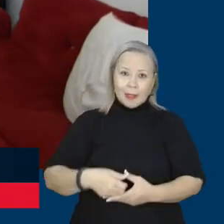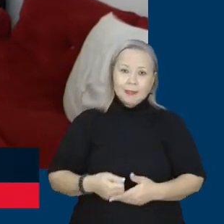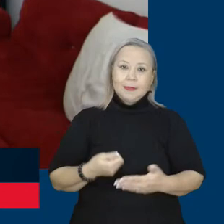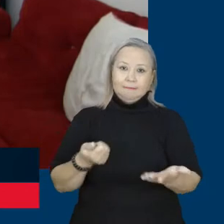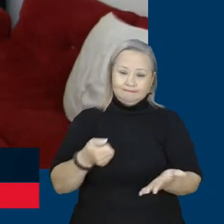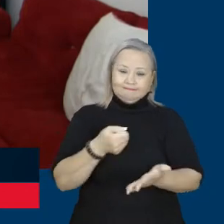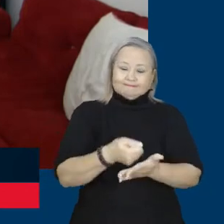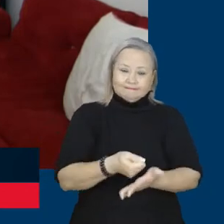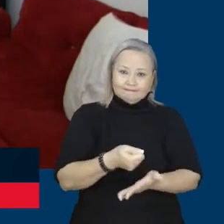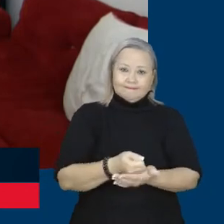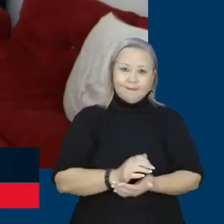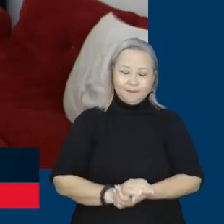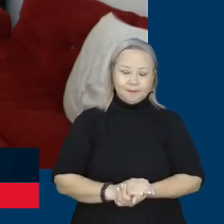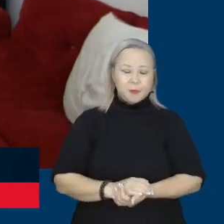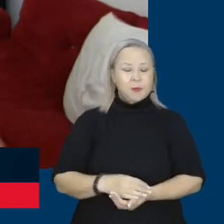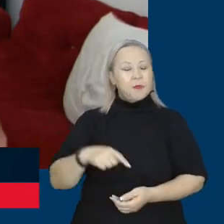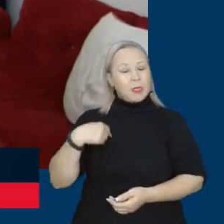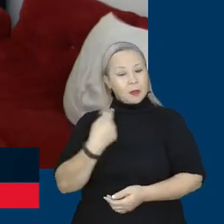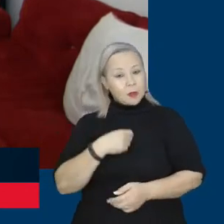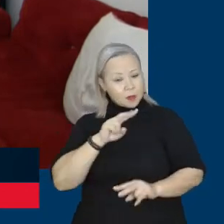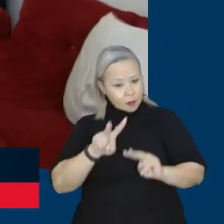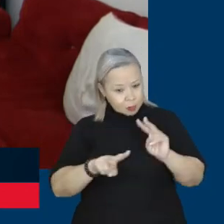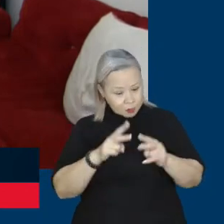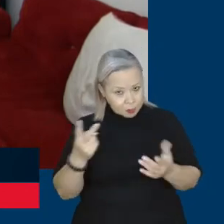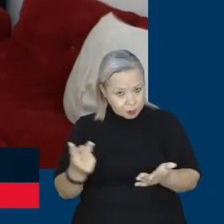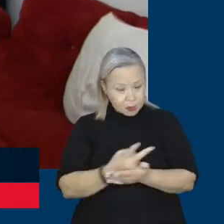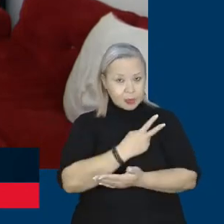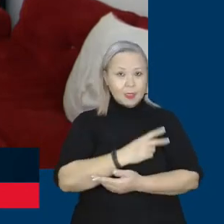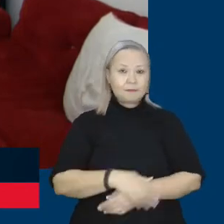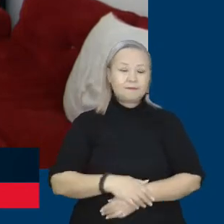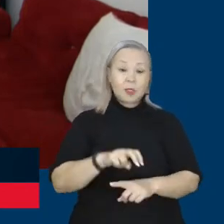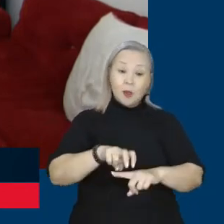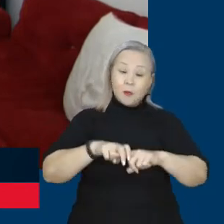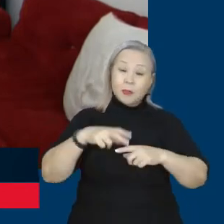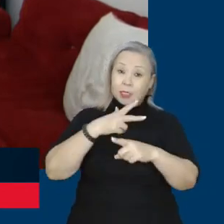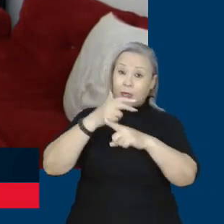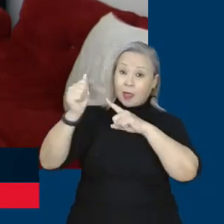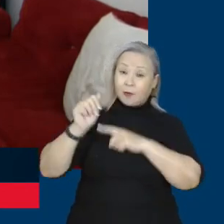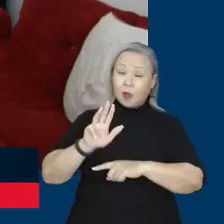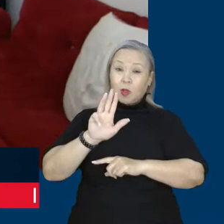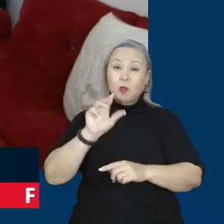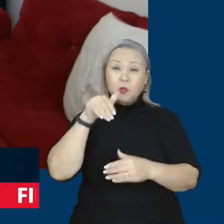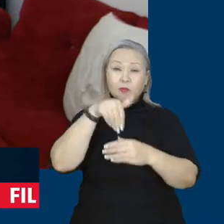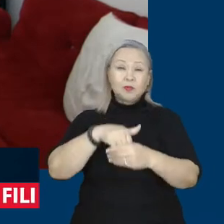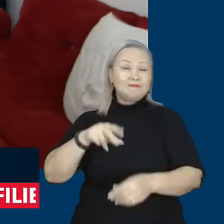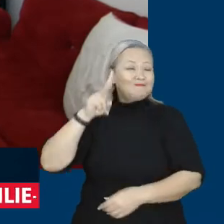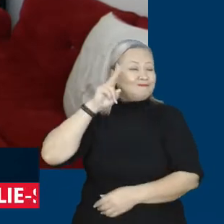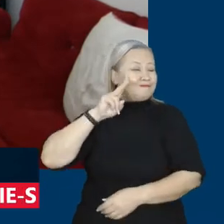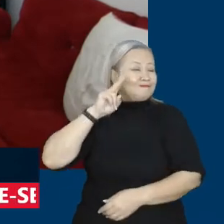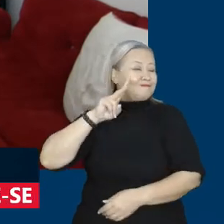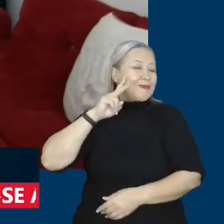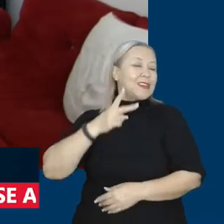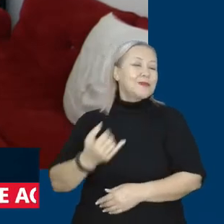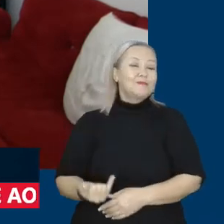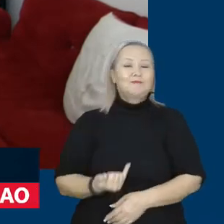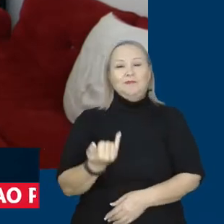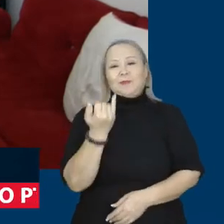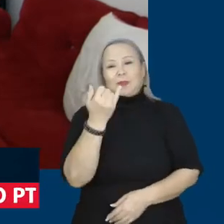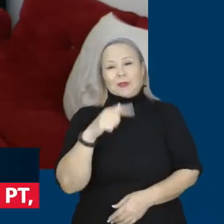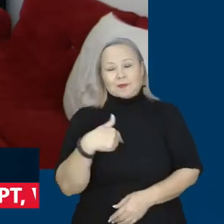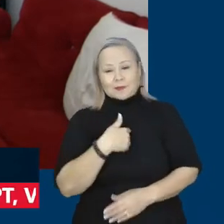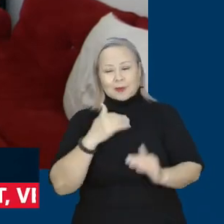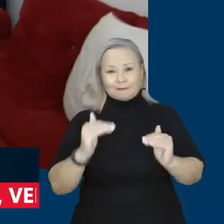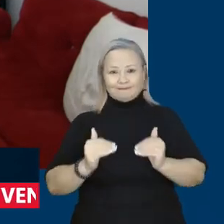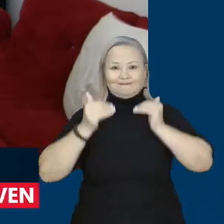a gente viu isso acontecer e é por isso que a vitória do presidente Lula Eleita é tão histórica e tão importante para nossa